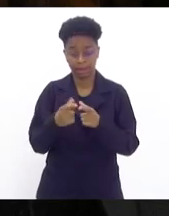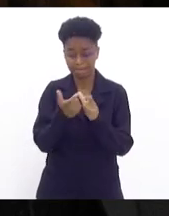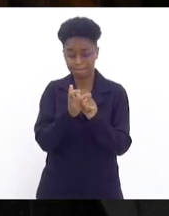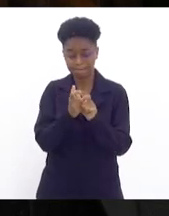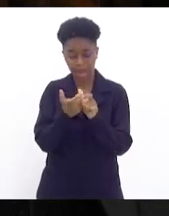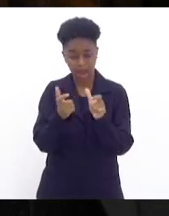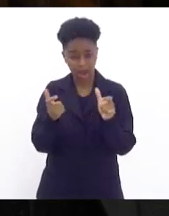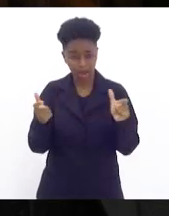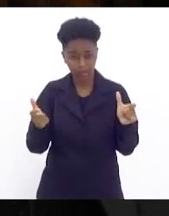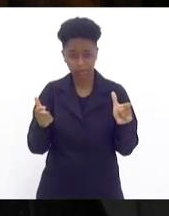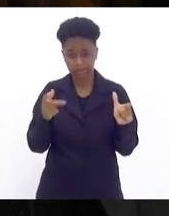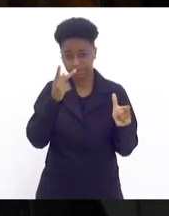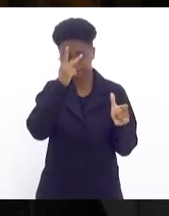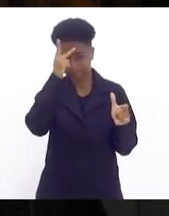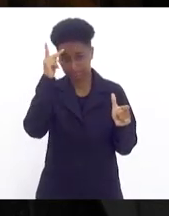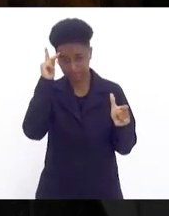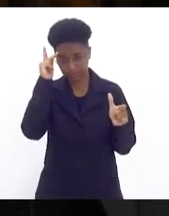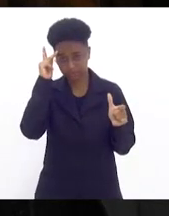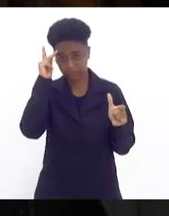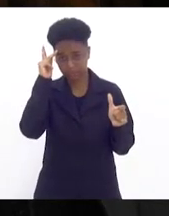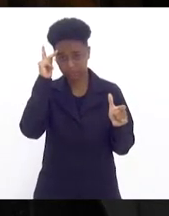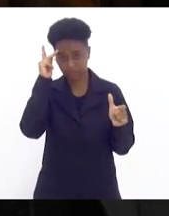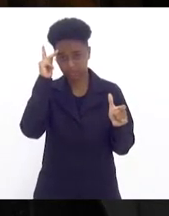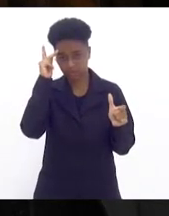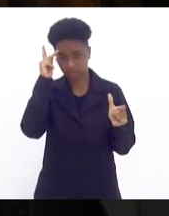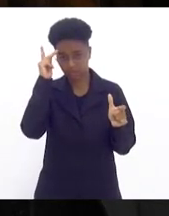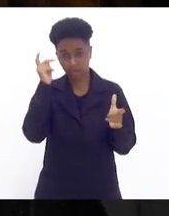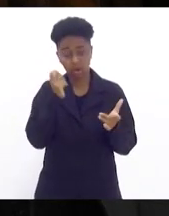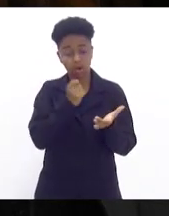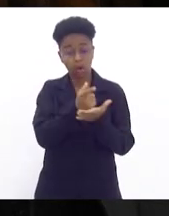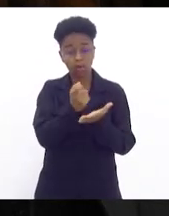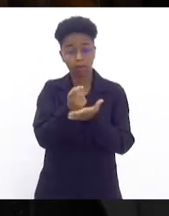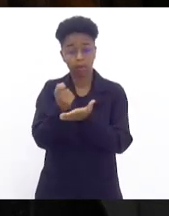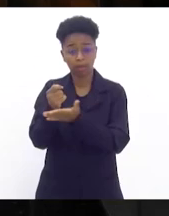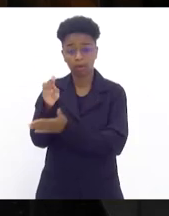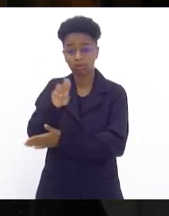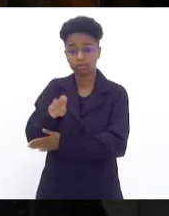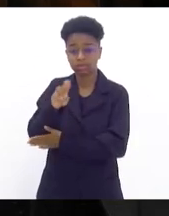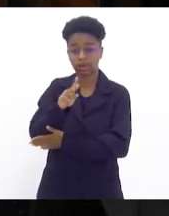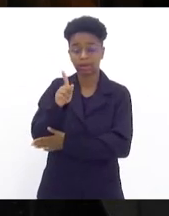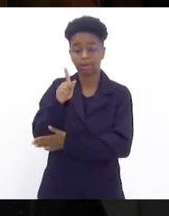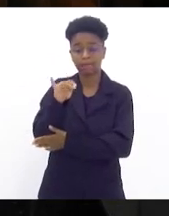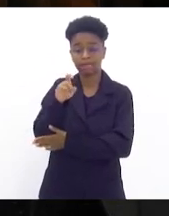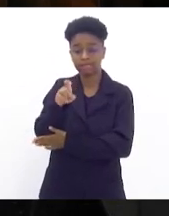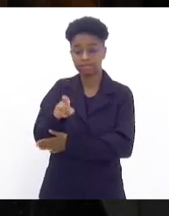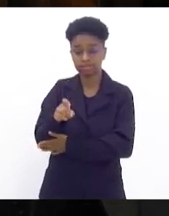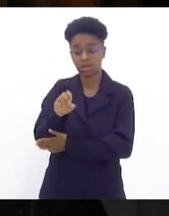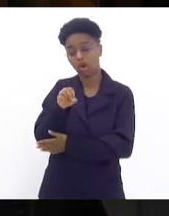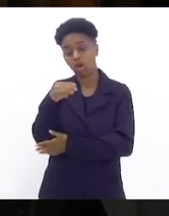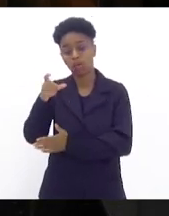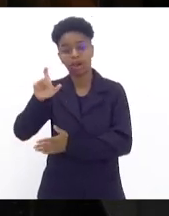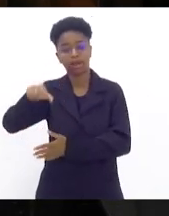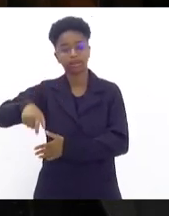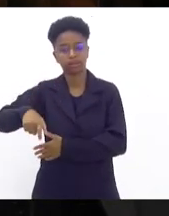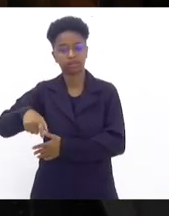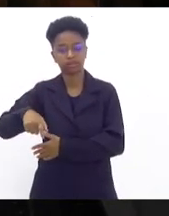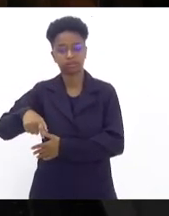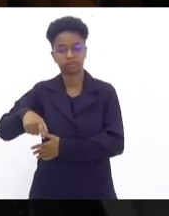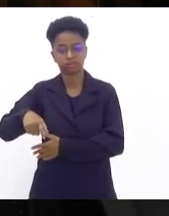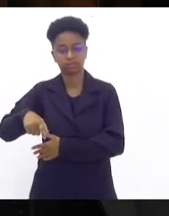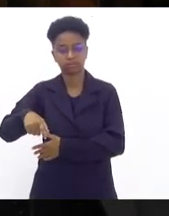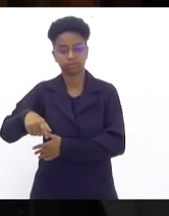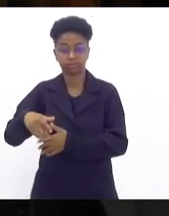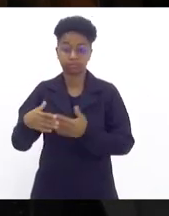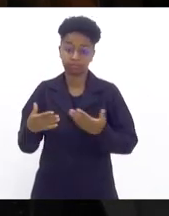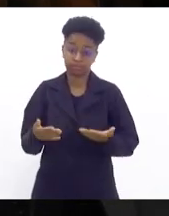imensa maioria das pessoas Estão comprando com Pixie ou com cartão eu tenho